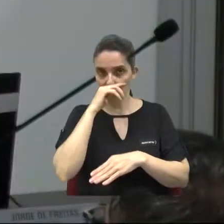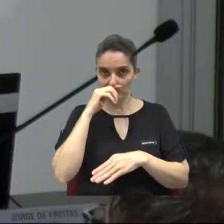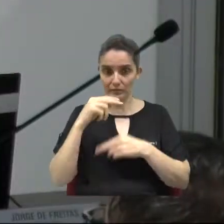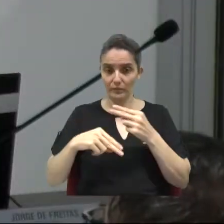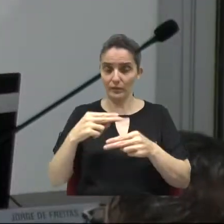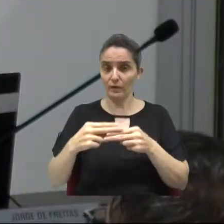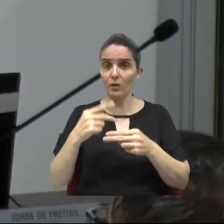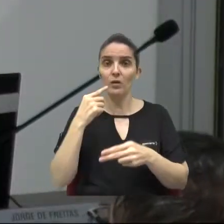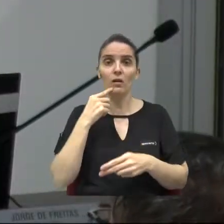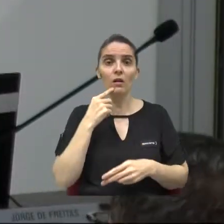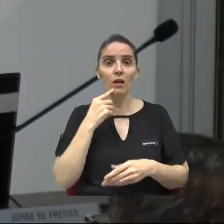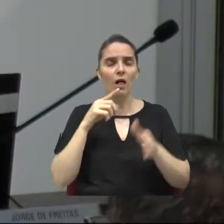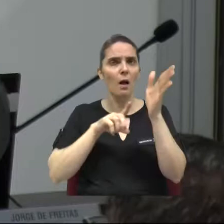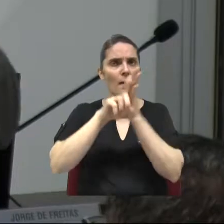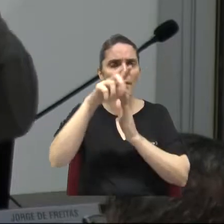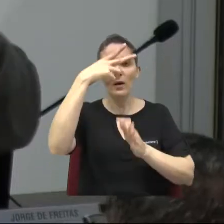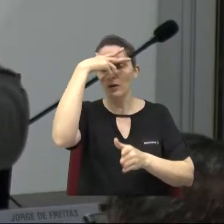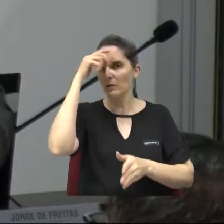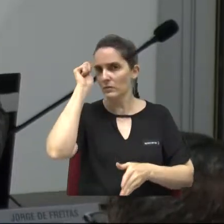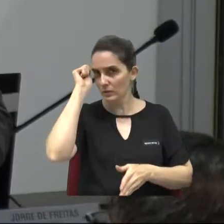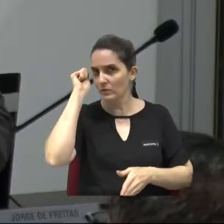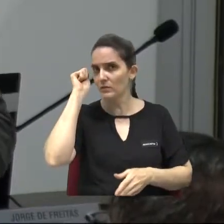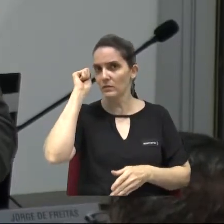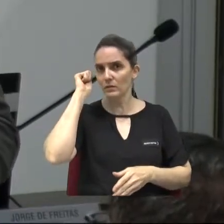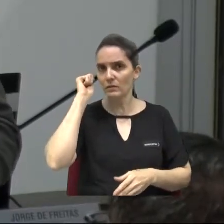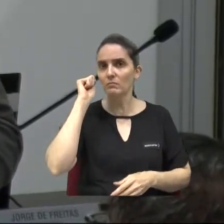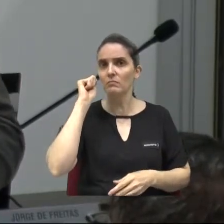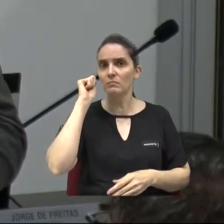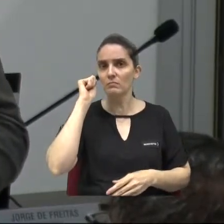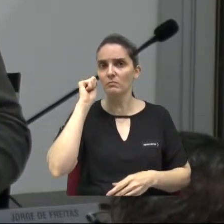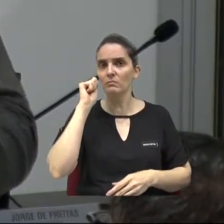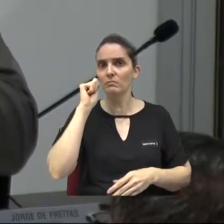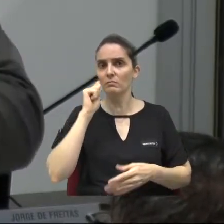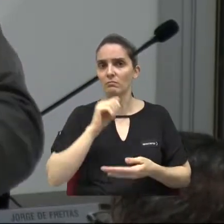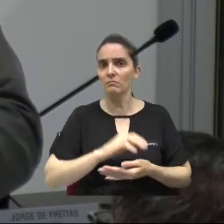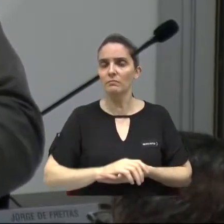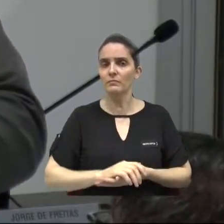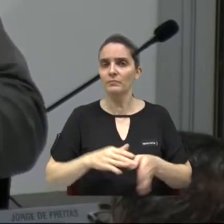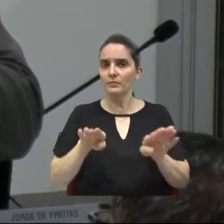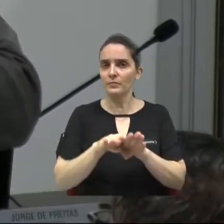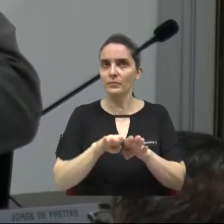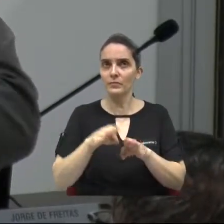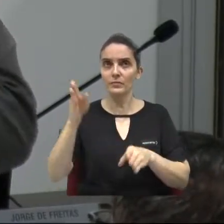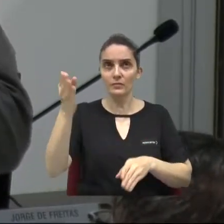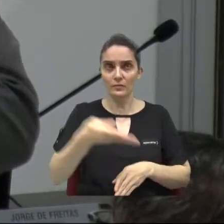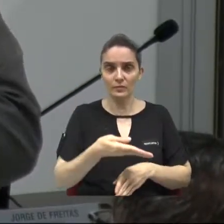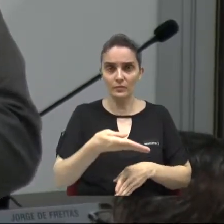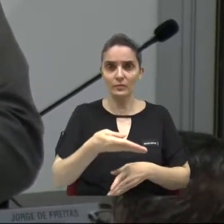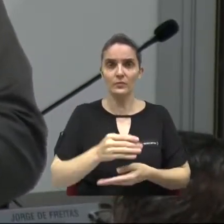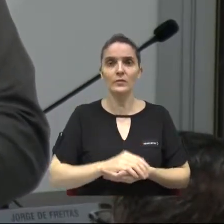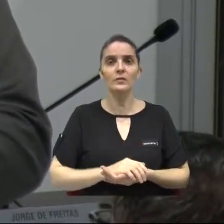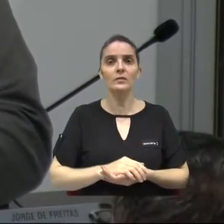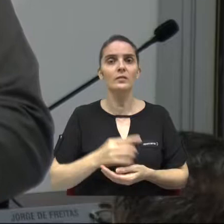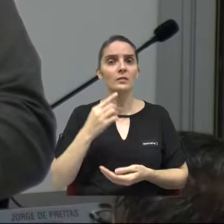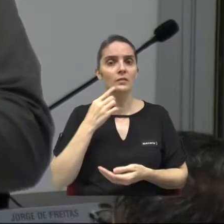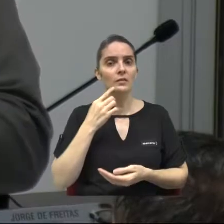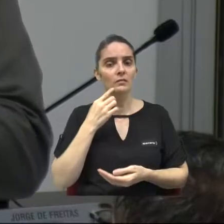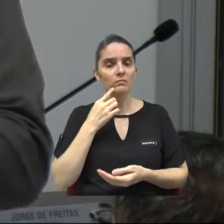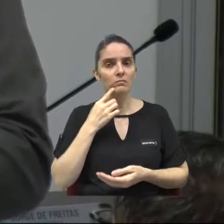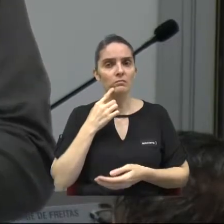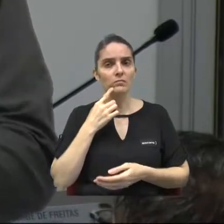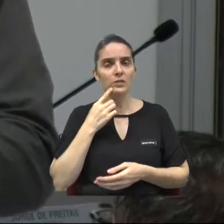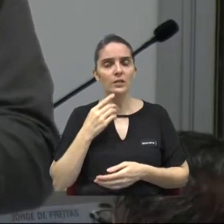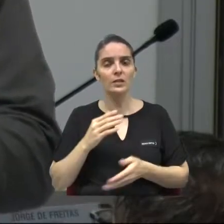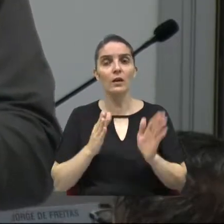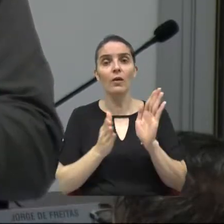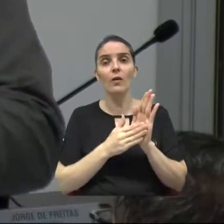quero a resposta desse requerimento, e não só quero a resposta do requerimento. Como hoje, estou terminando, meu gabinete está terminando, eu vou